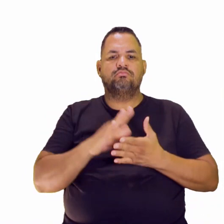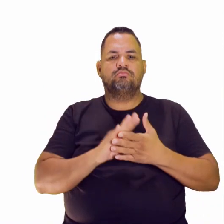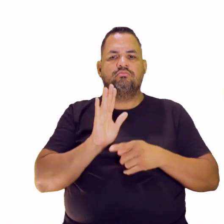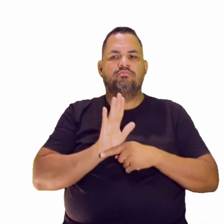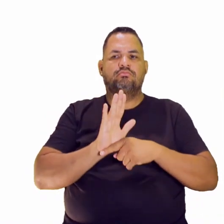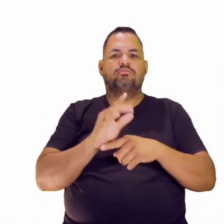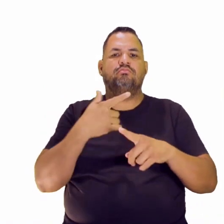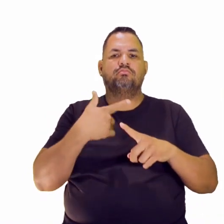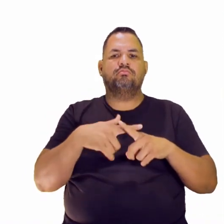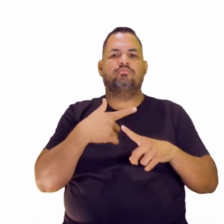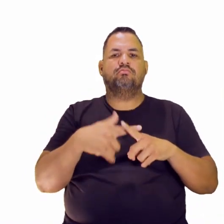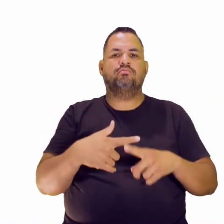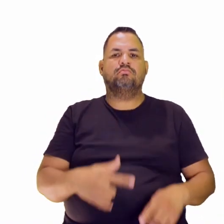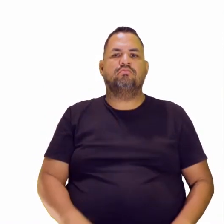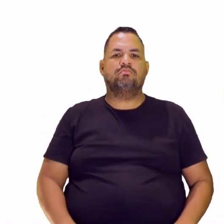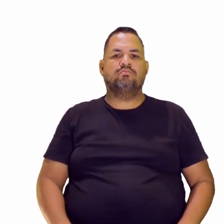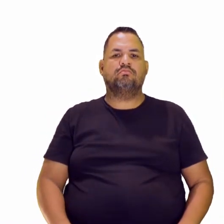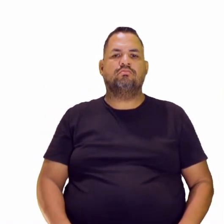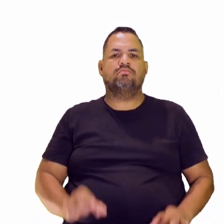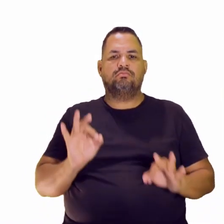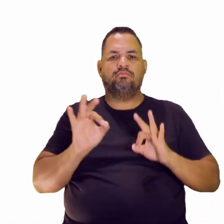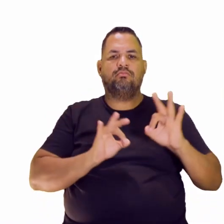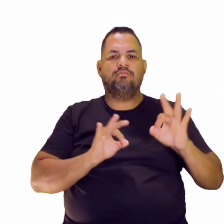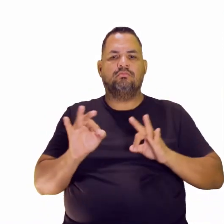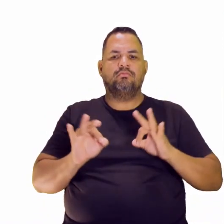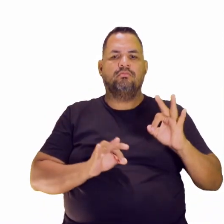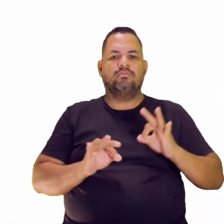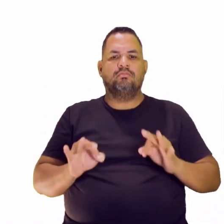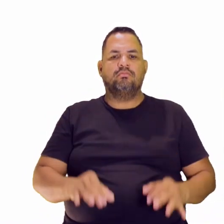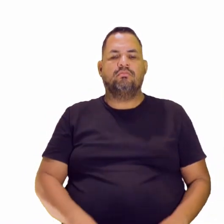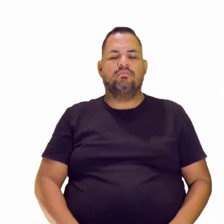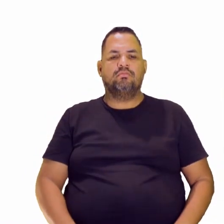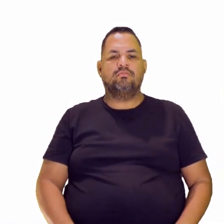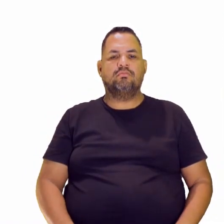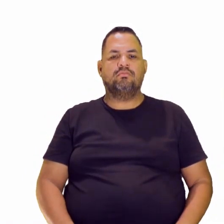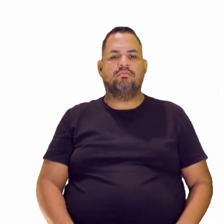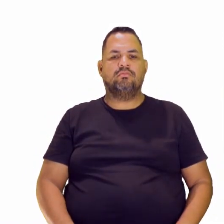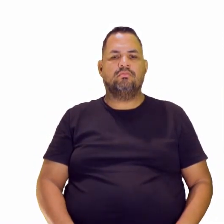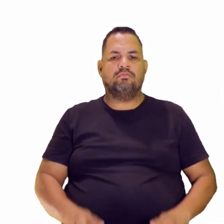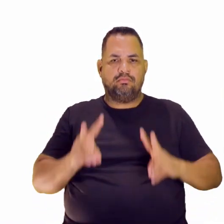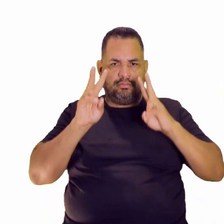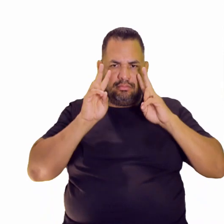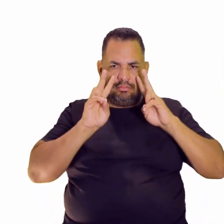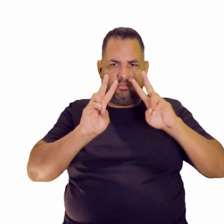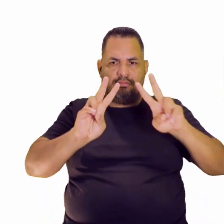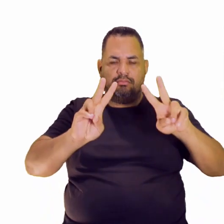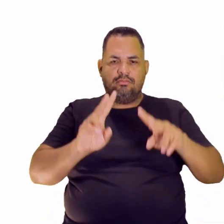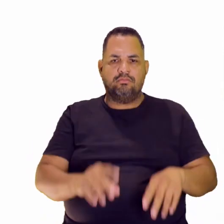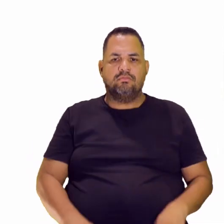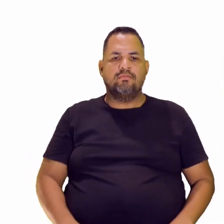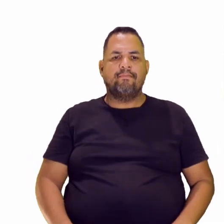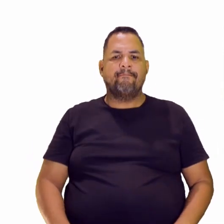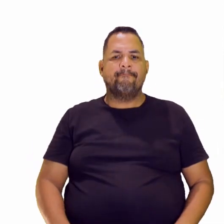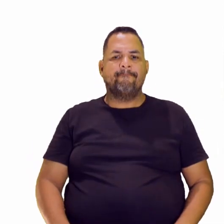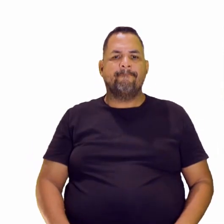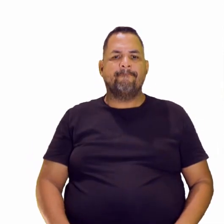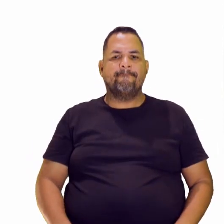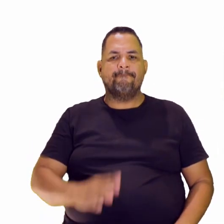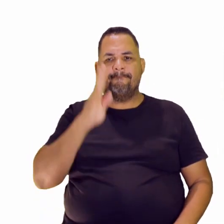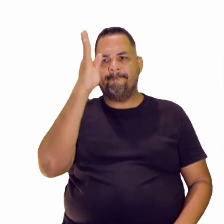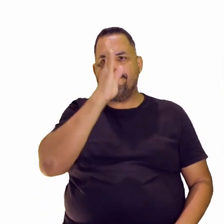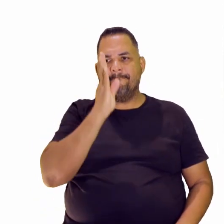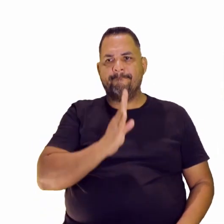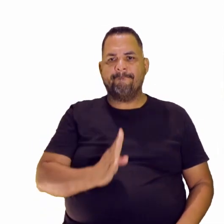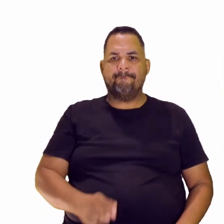foi porque ele traçou, né, uma visão sobre o